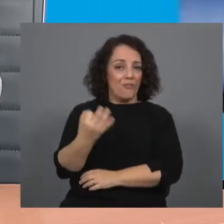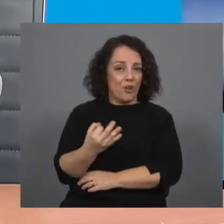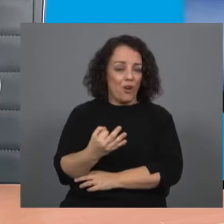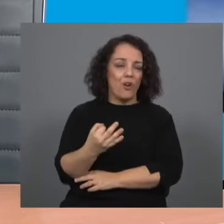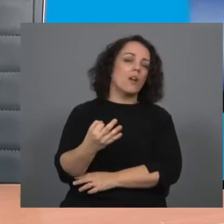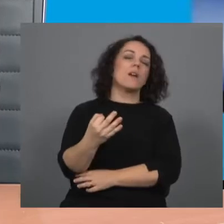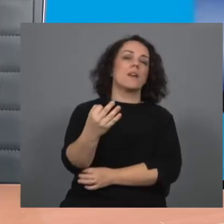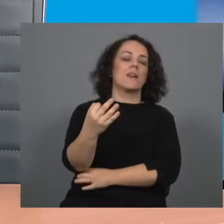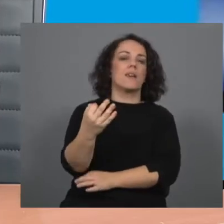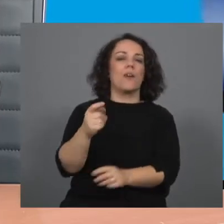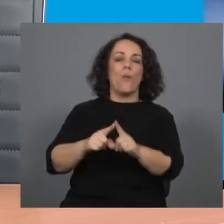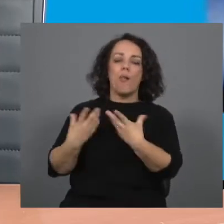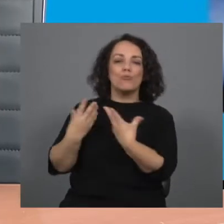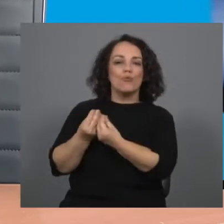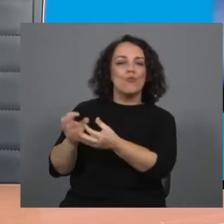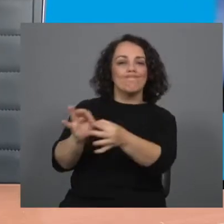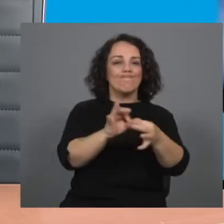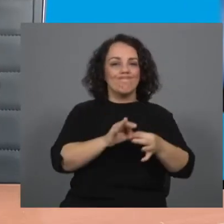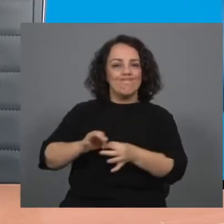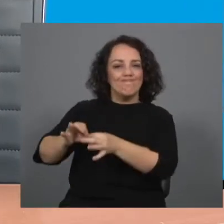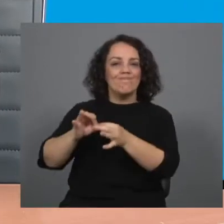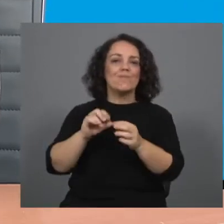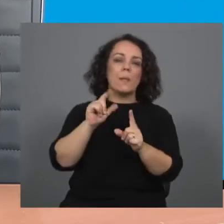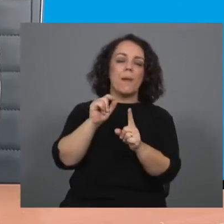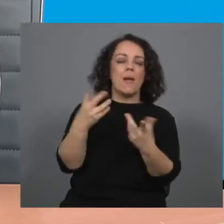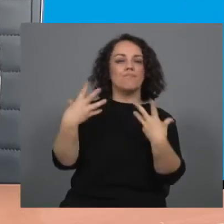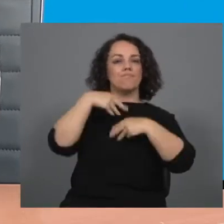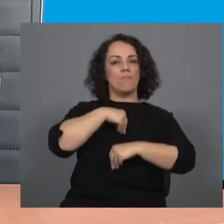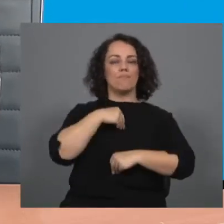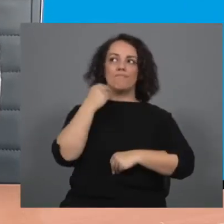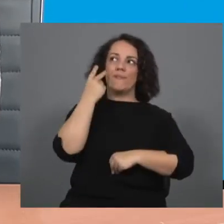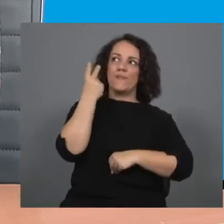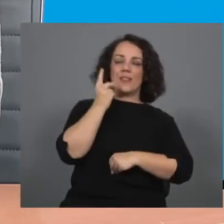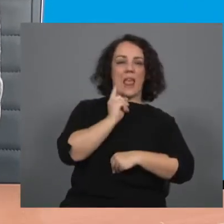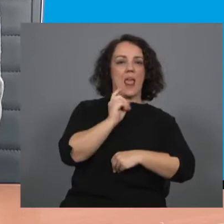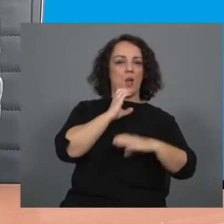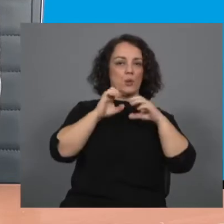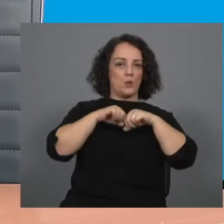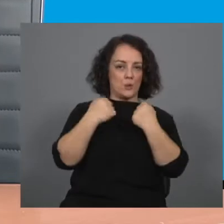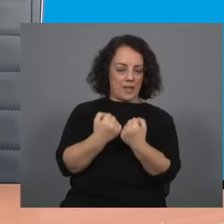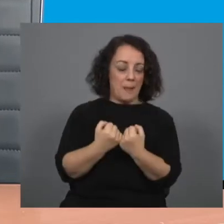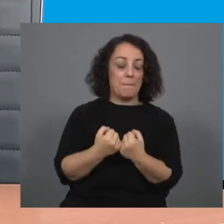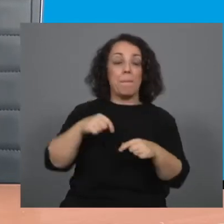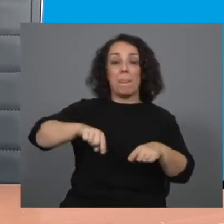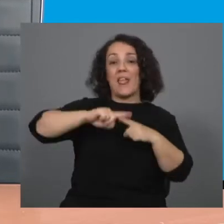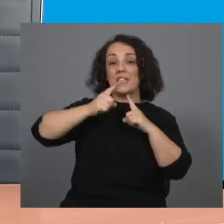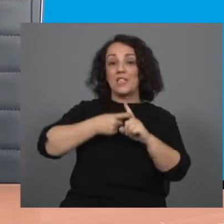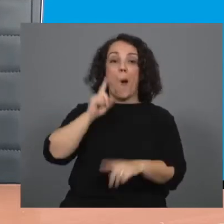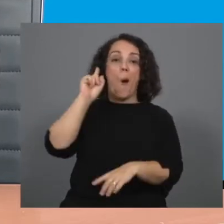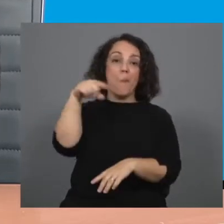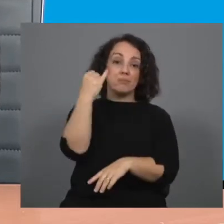ótima experiência de comunhão, de partilha e também de viver a comunicação social. Este ano estava tudo preparado para irmos ao